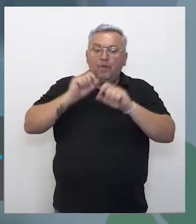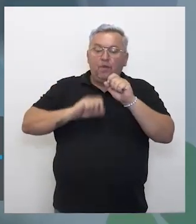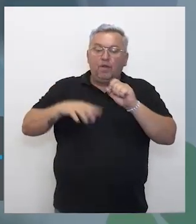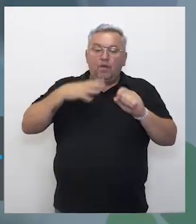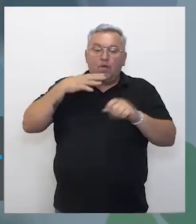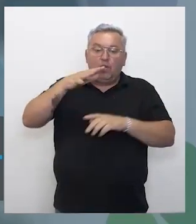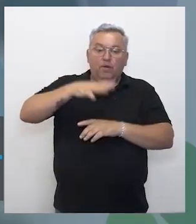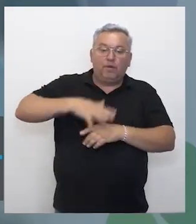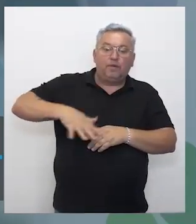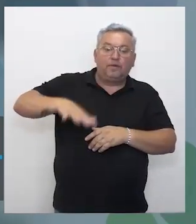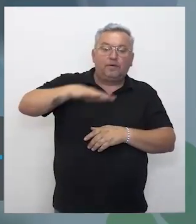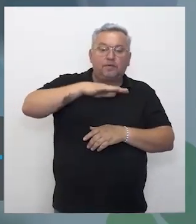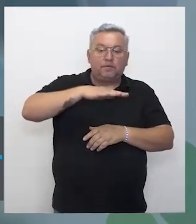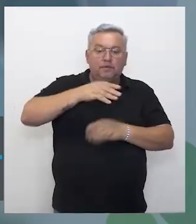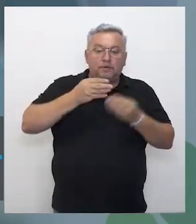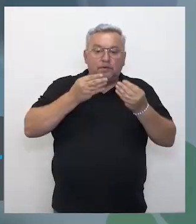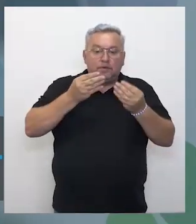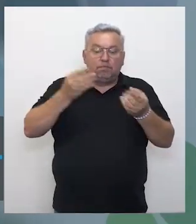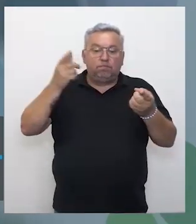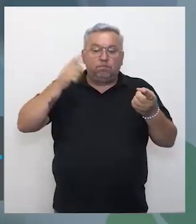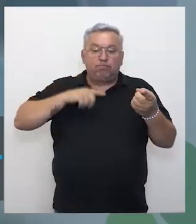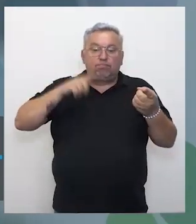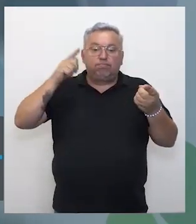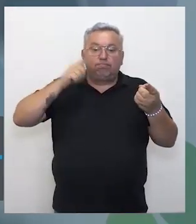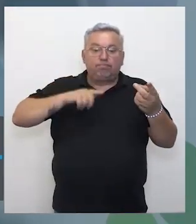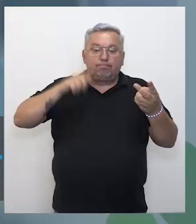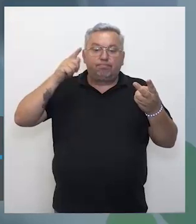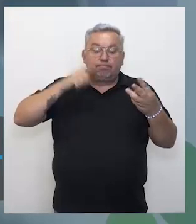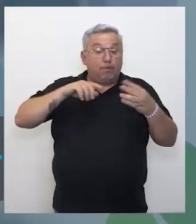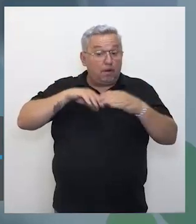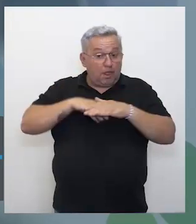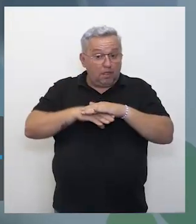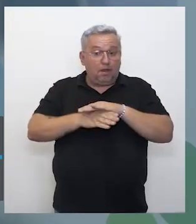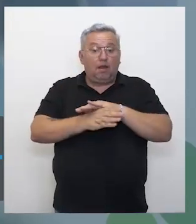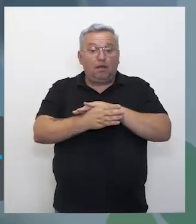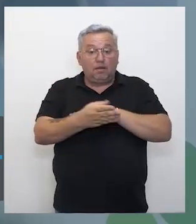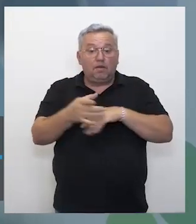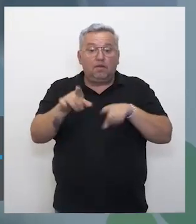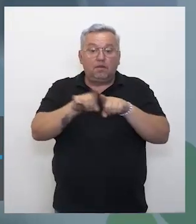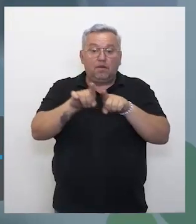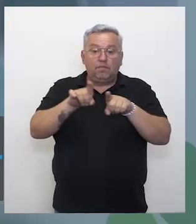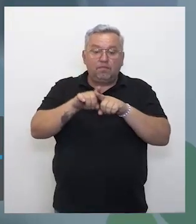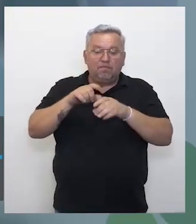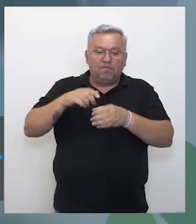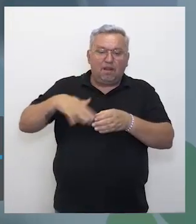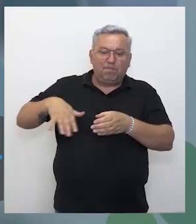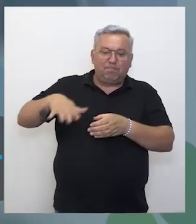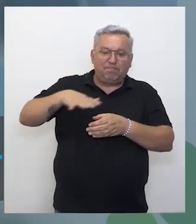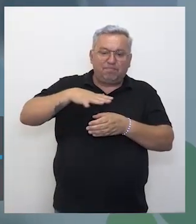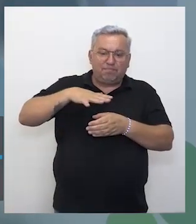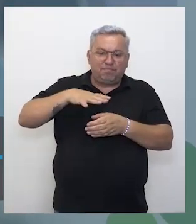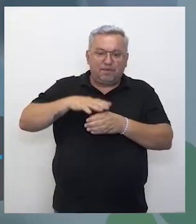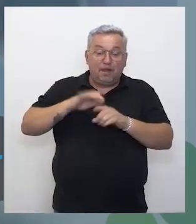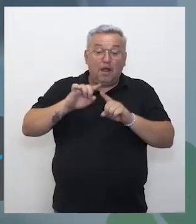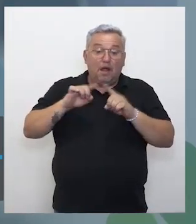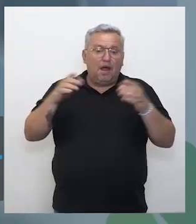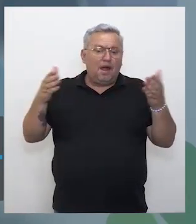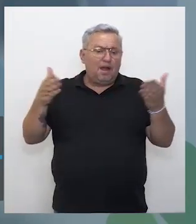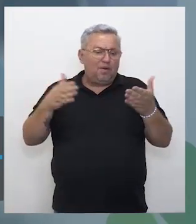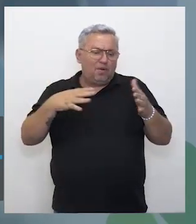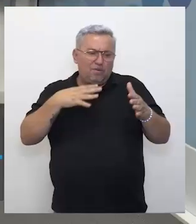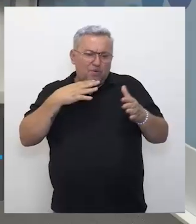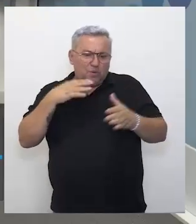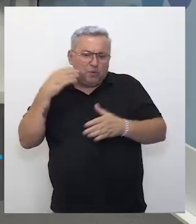comum, que é dado pela repetição, pela tradição, pela superficialidade e imediatismo. Agora, e o